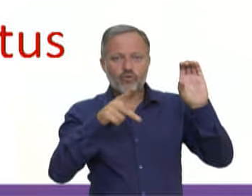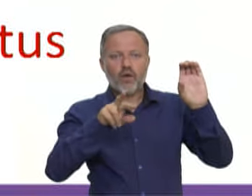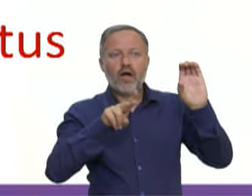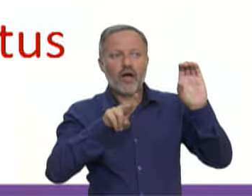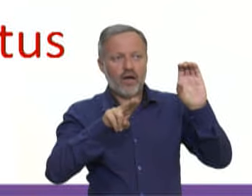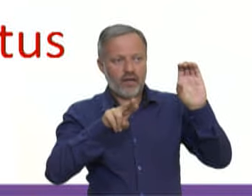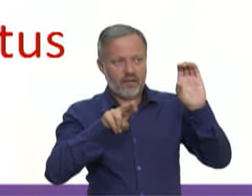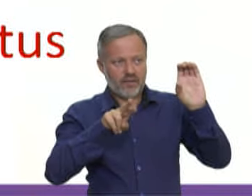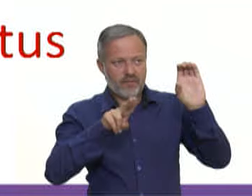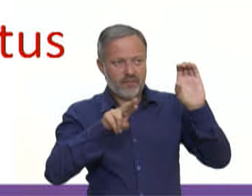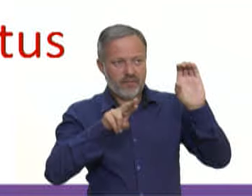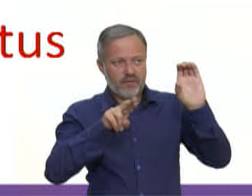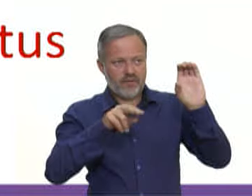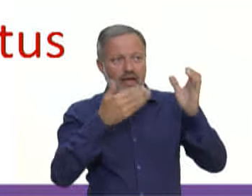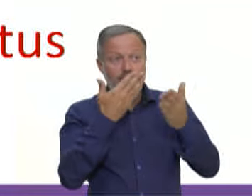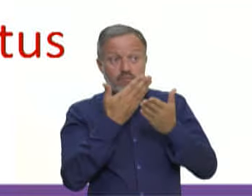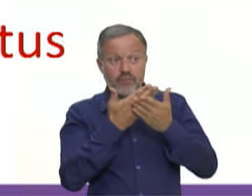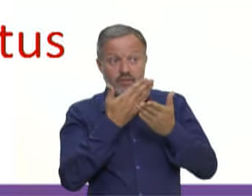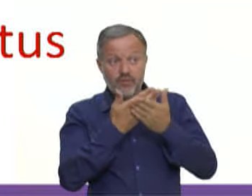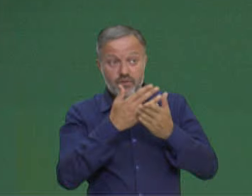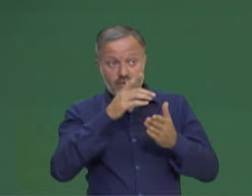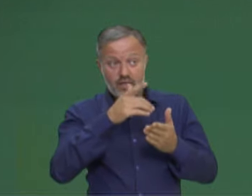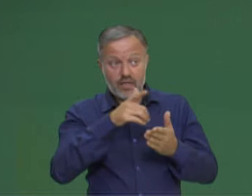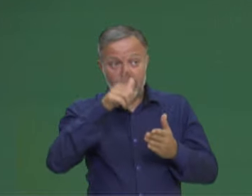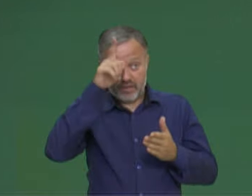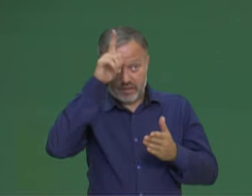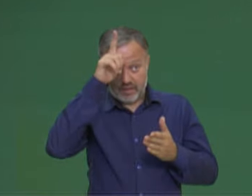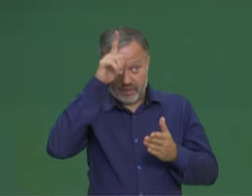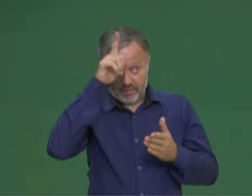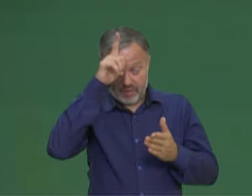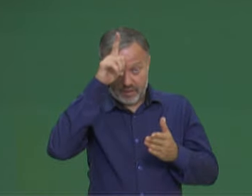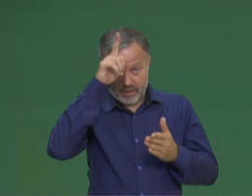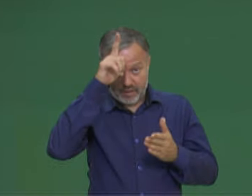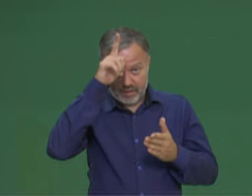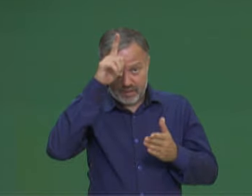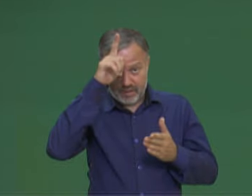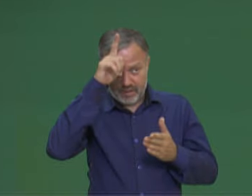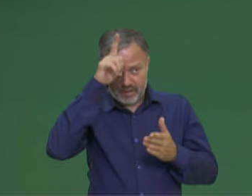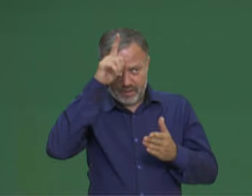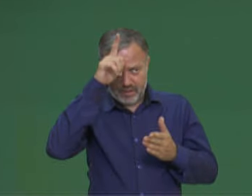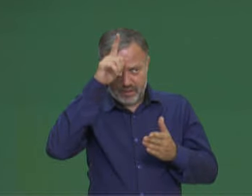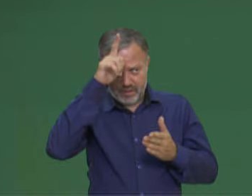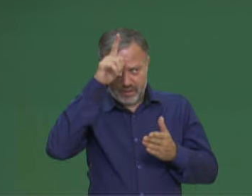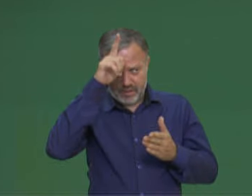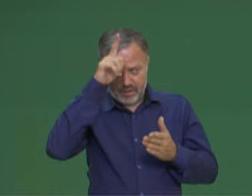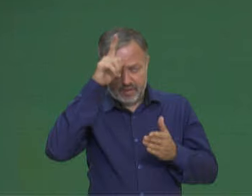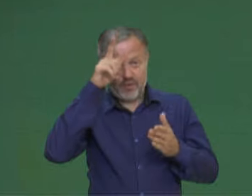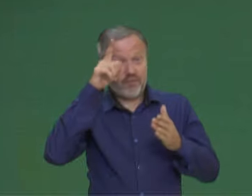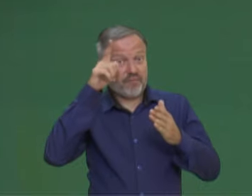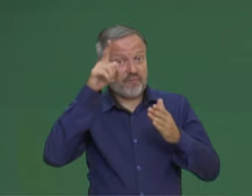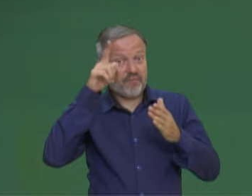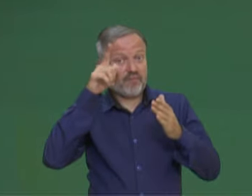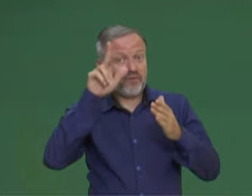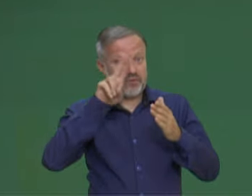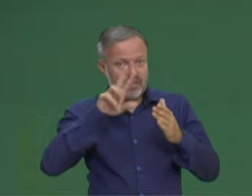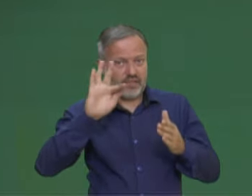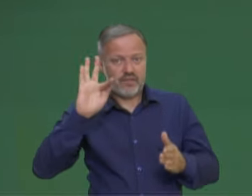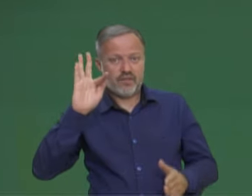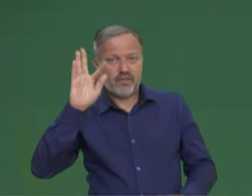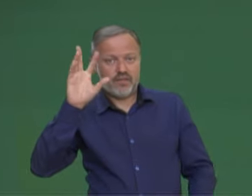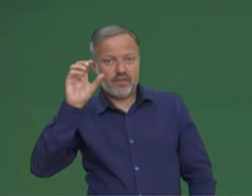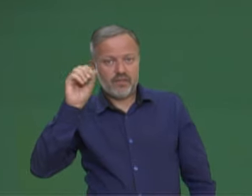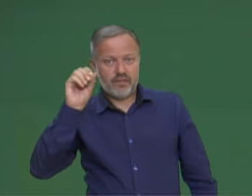alemão, senhor Vasquez. Eu tenho senhor aqui, abreviado, e esse su, por isso formal. Letra